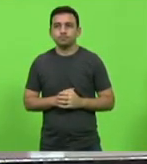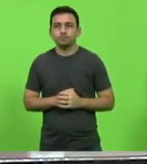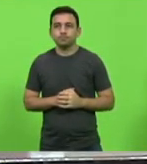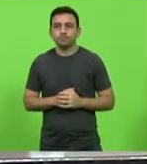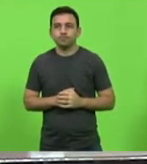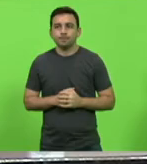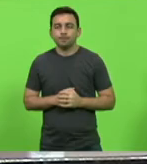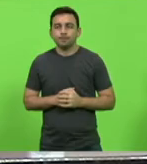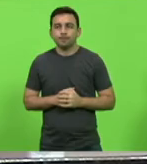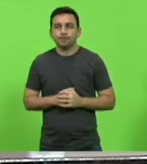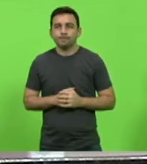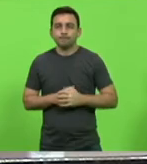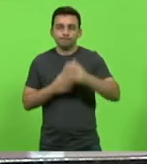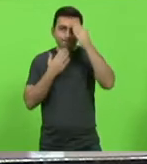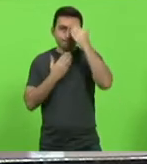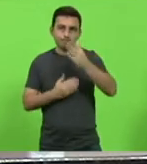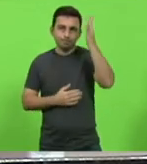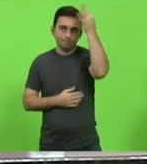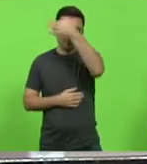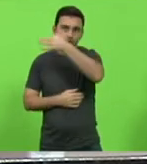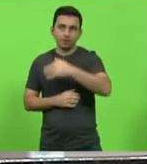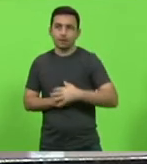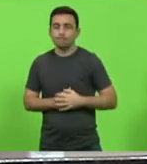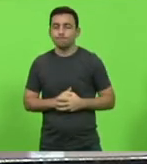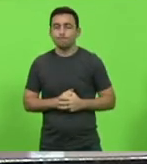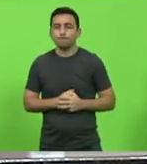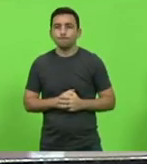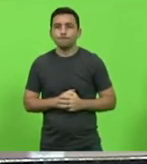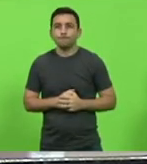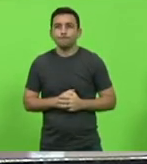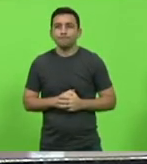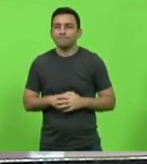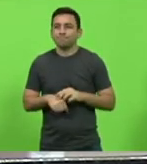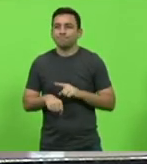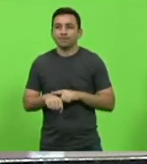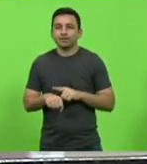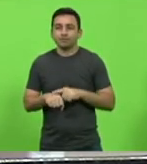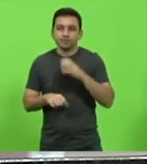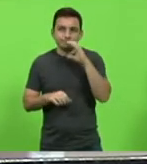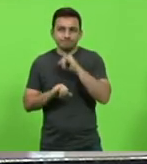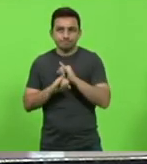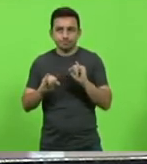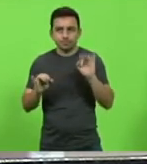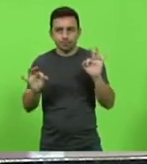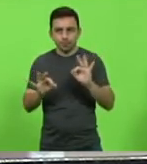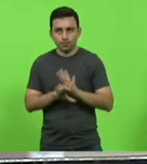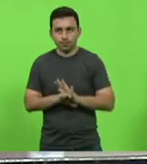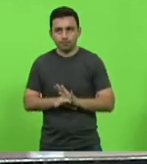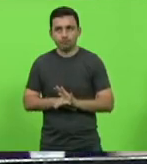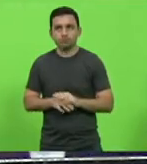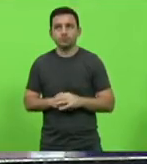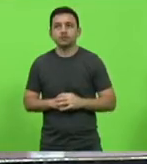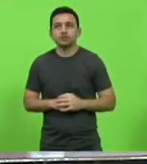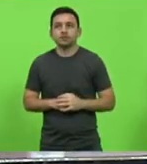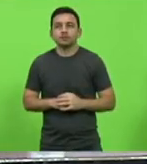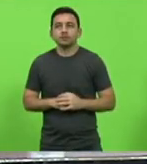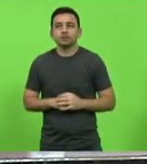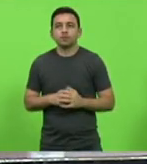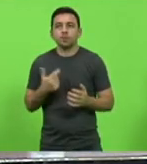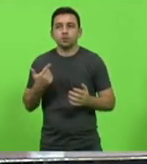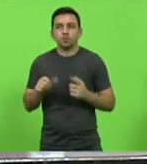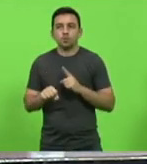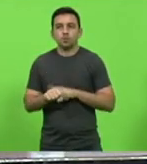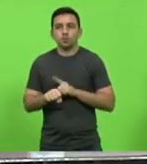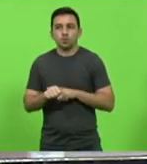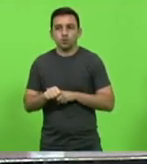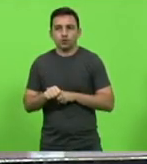e obrigado Deputado Fabiano Hoje não dá mais tempo para Breves comunicações agora o horário